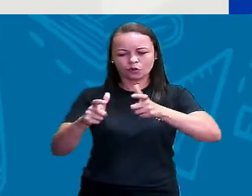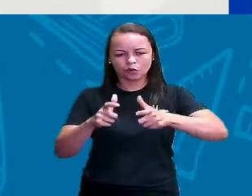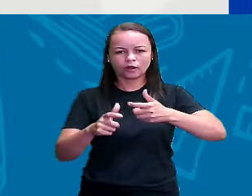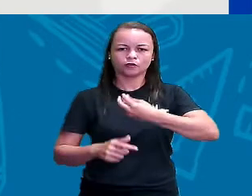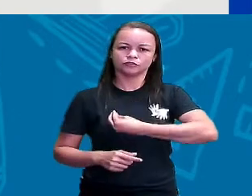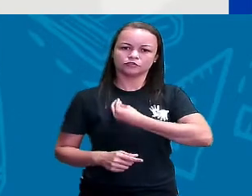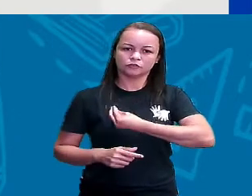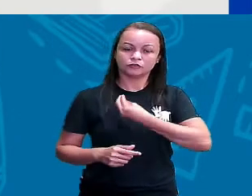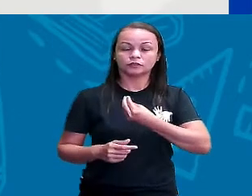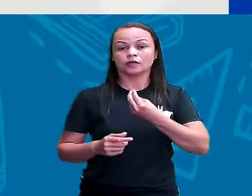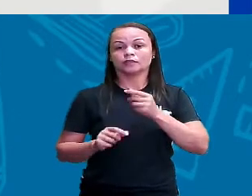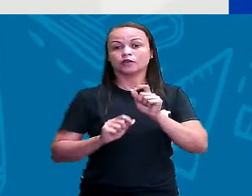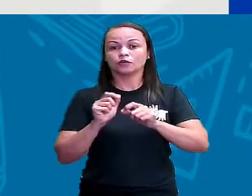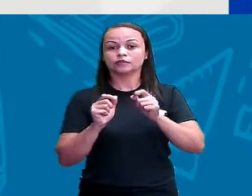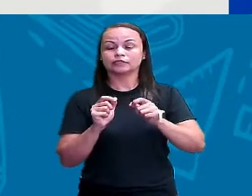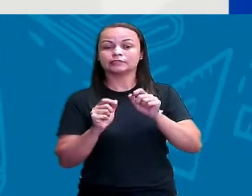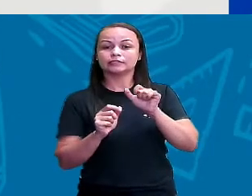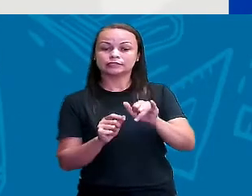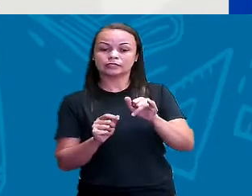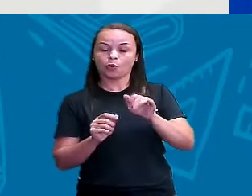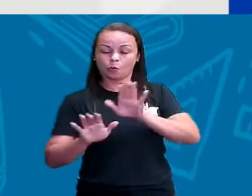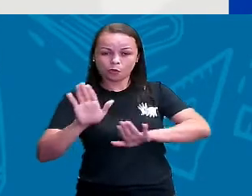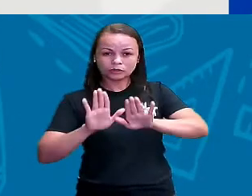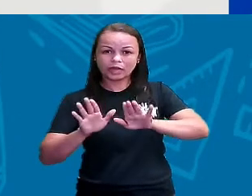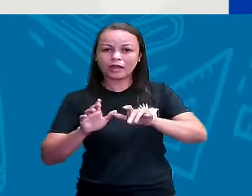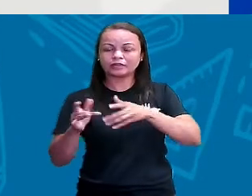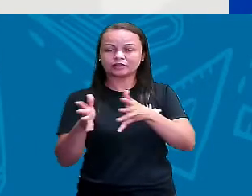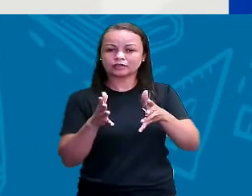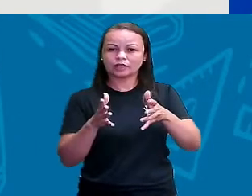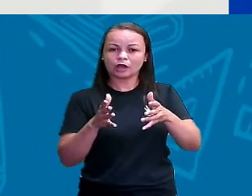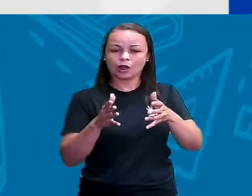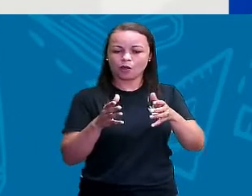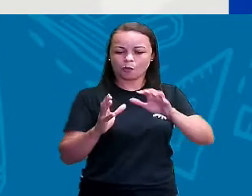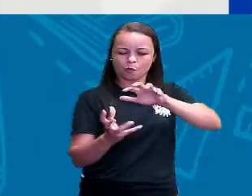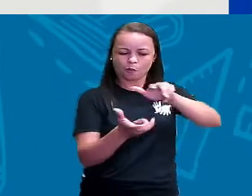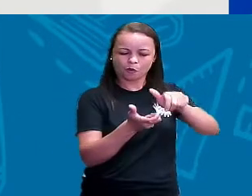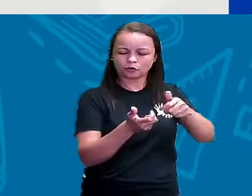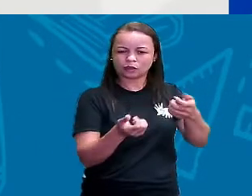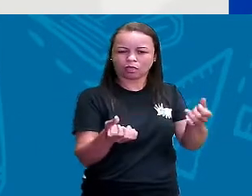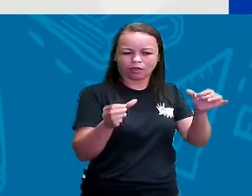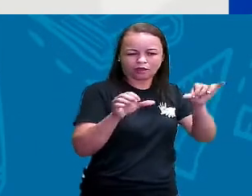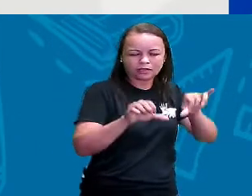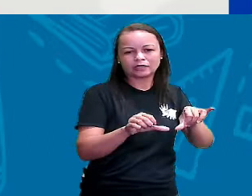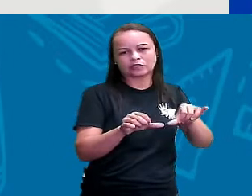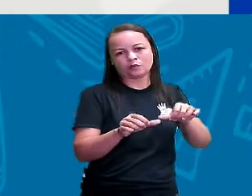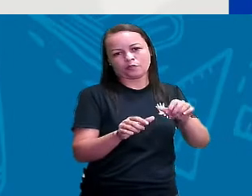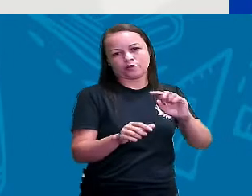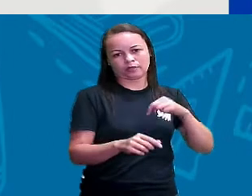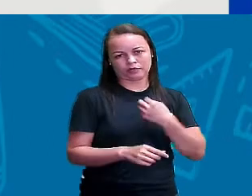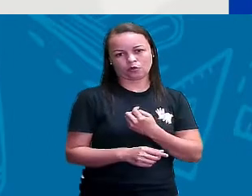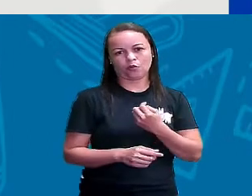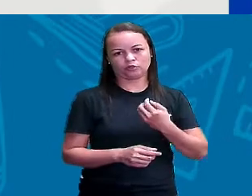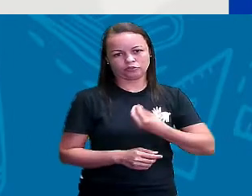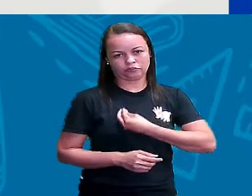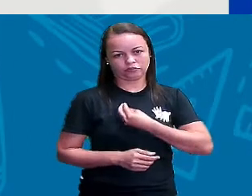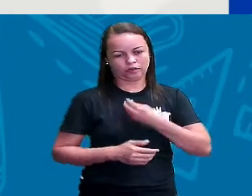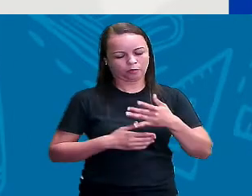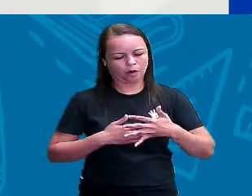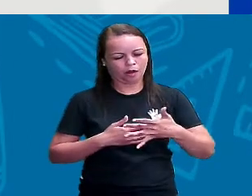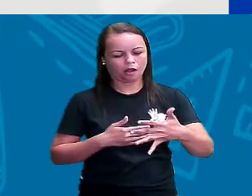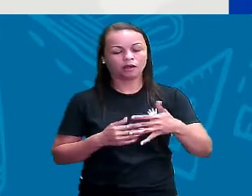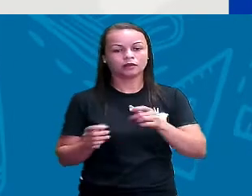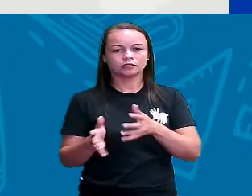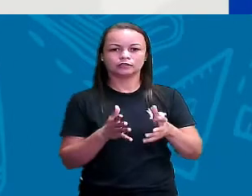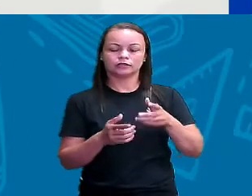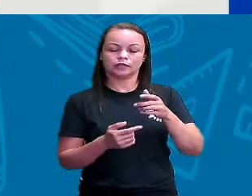um determinado momento, né, que ela vai se tornar inadequada para nós sobrevivermos, tá certo? Daí